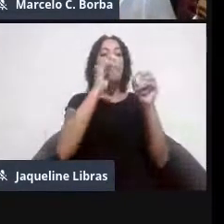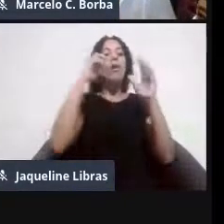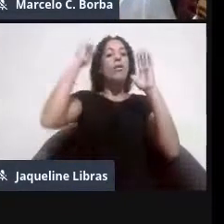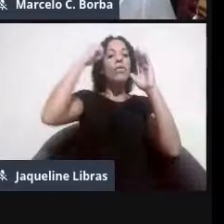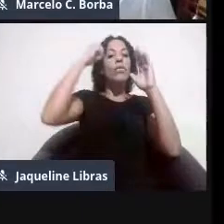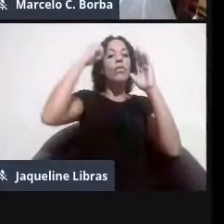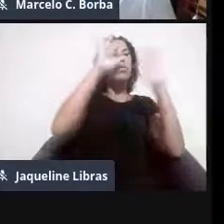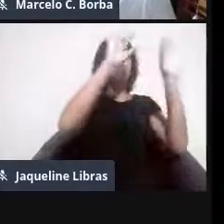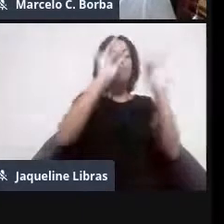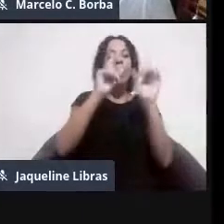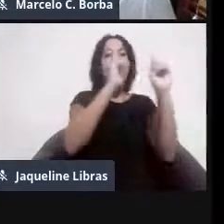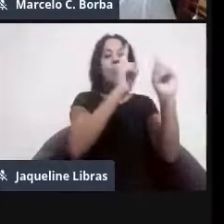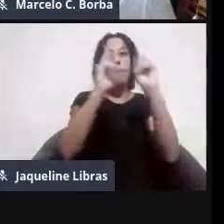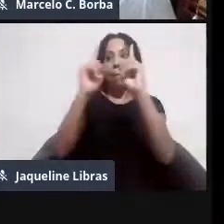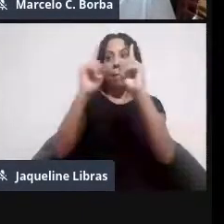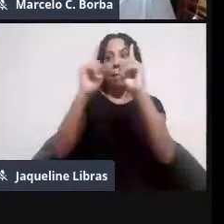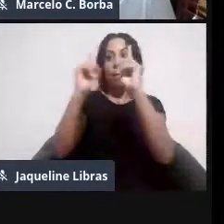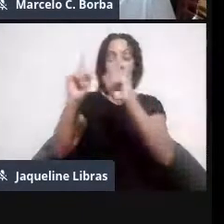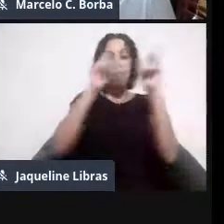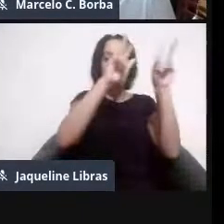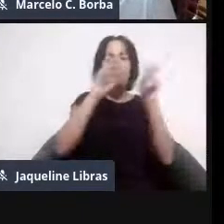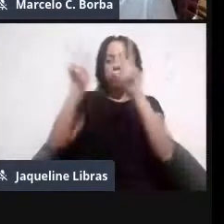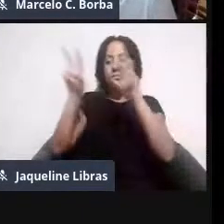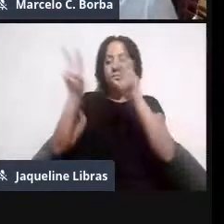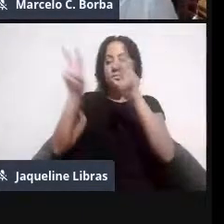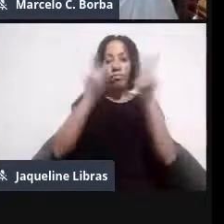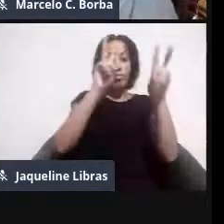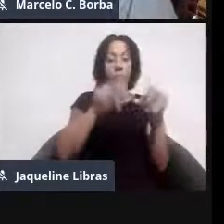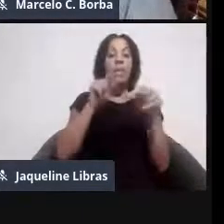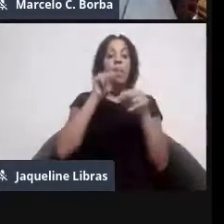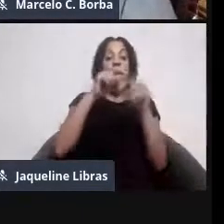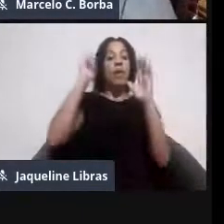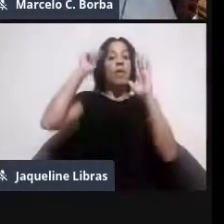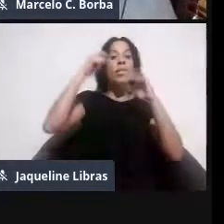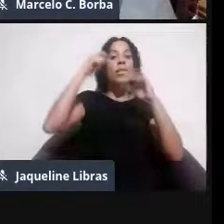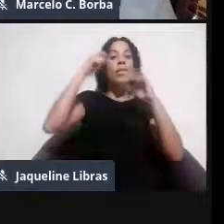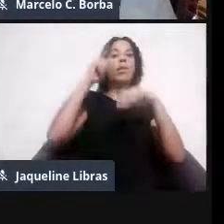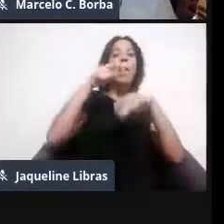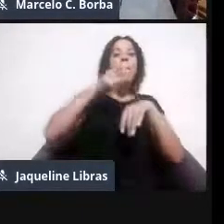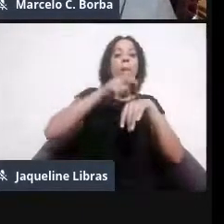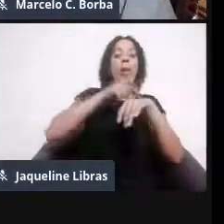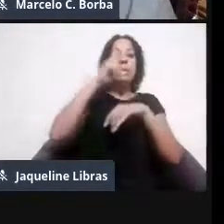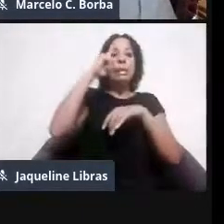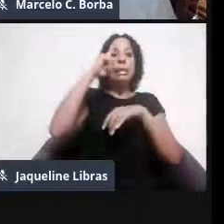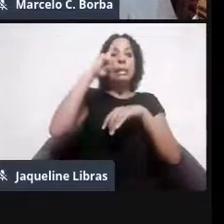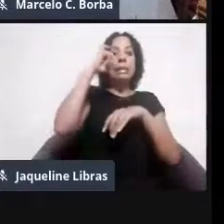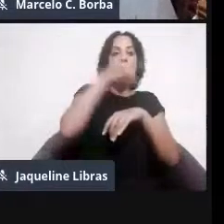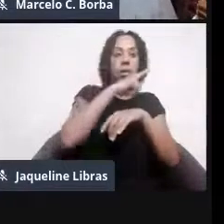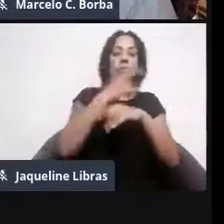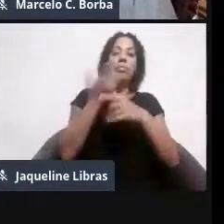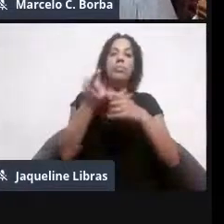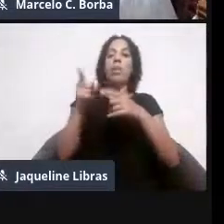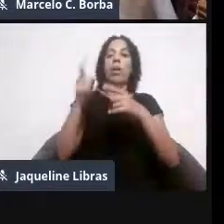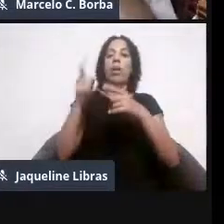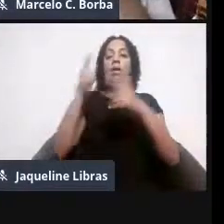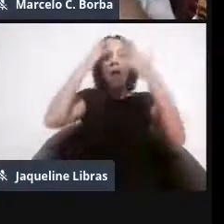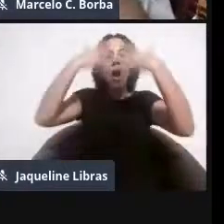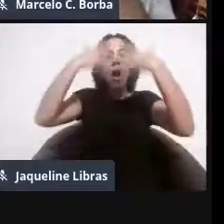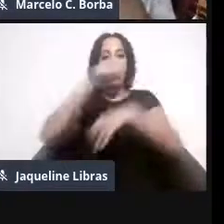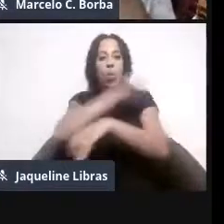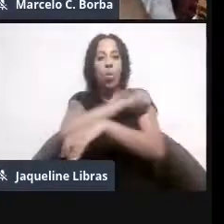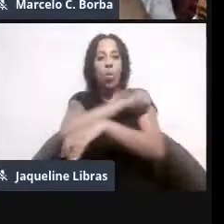os trechos dos vídeos, esses vídeos normalmente exploram momentos críticos, o raciocínio dos estudantes,